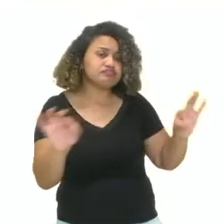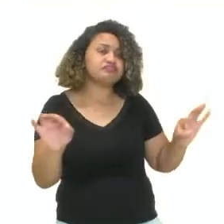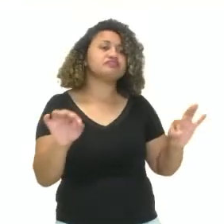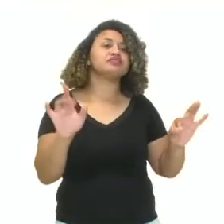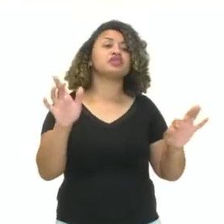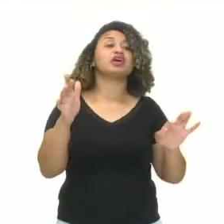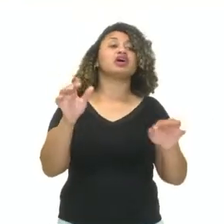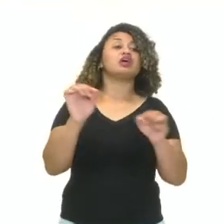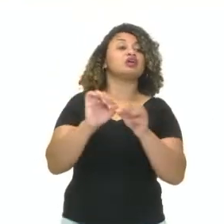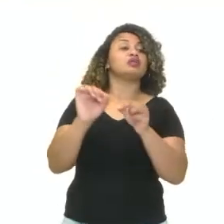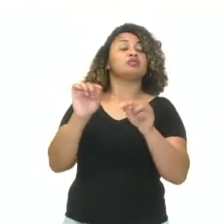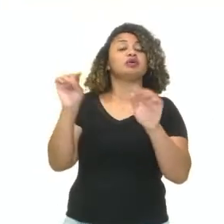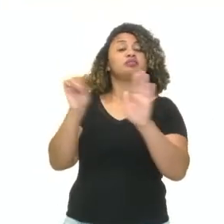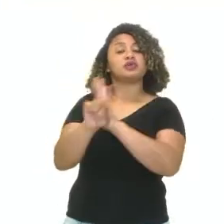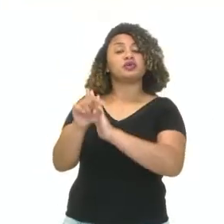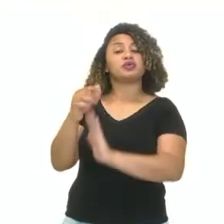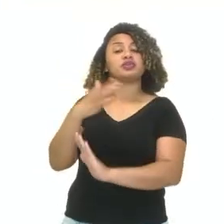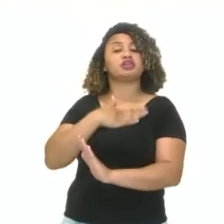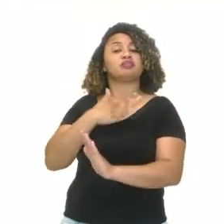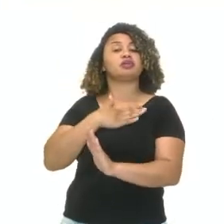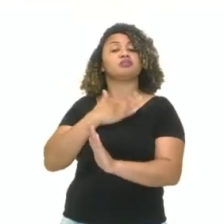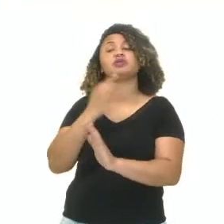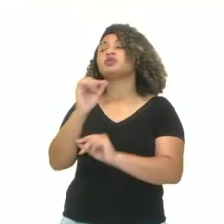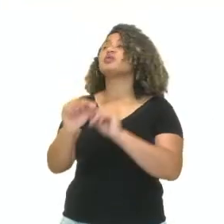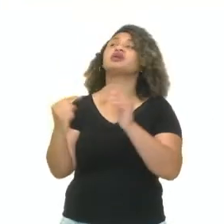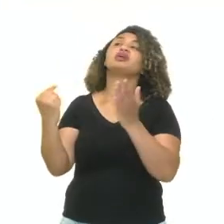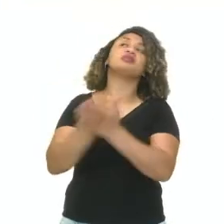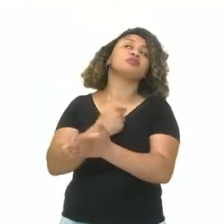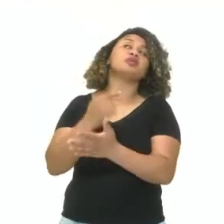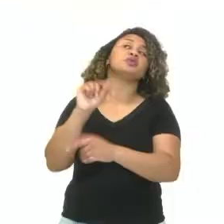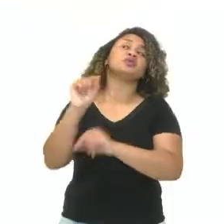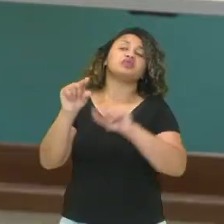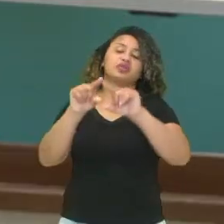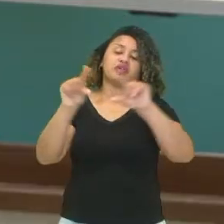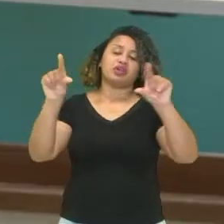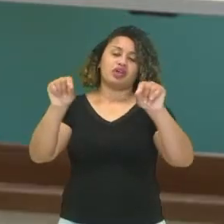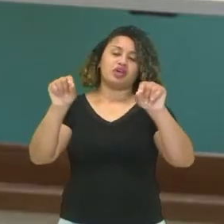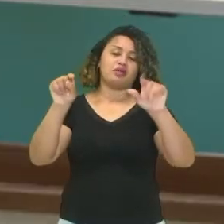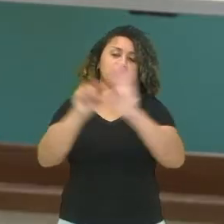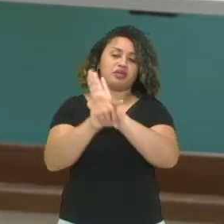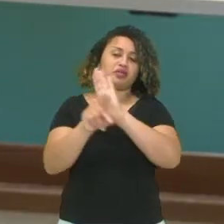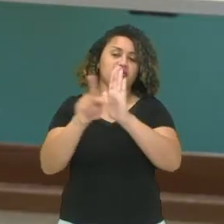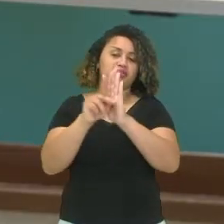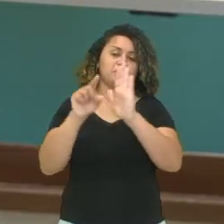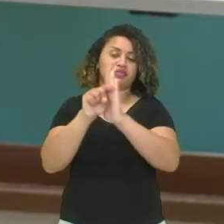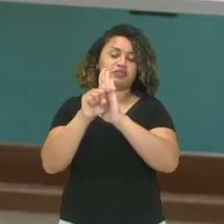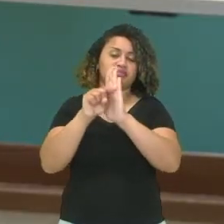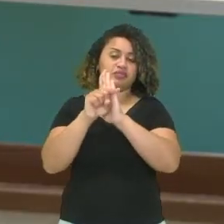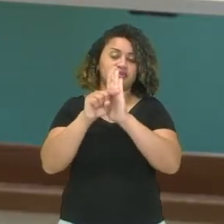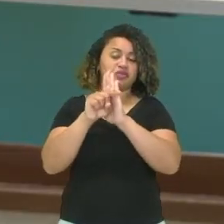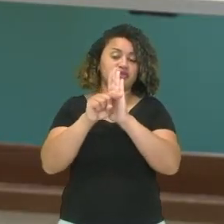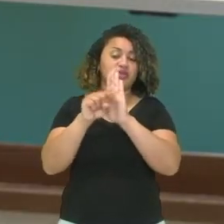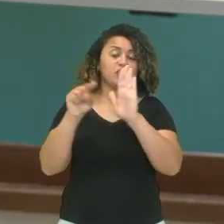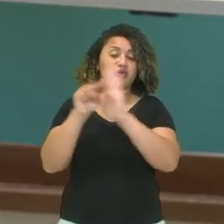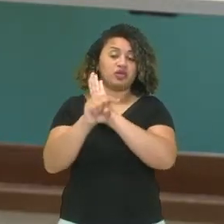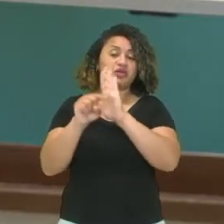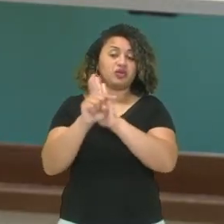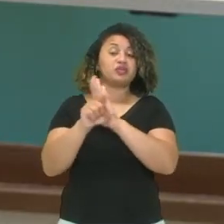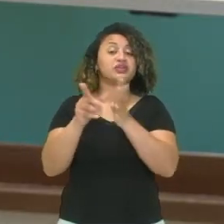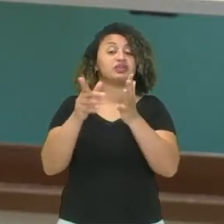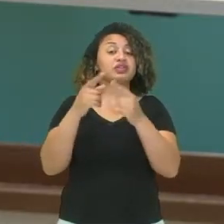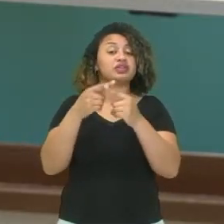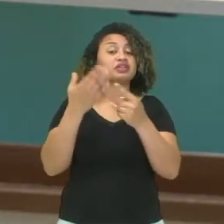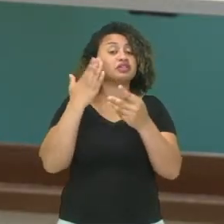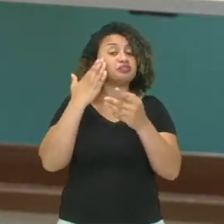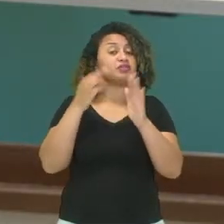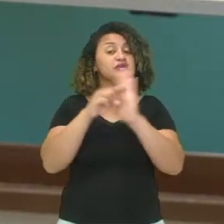mim. Esse daqui já seria uma caixa de perguntas, onde você quer uma pesquisa mais específica, a opinião delas